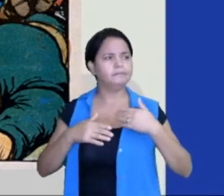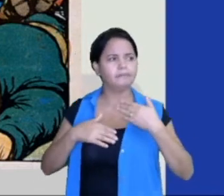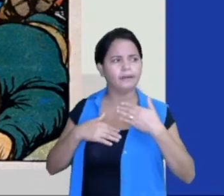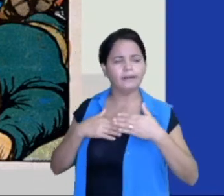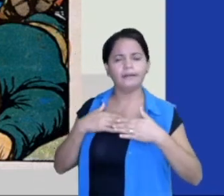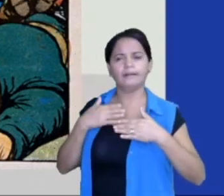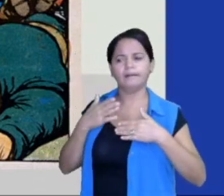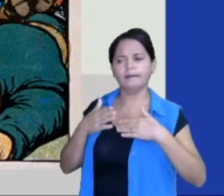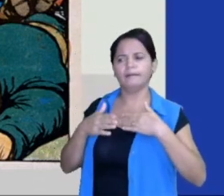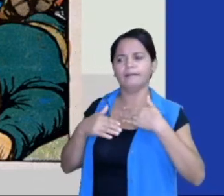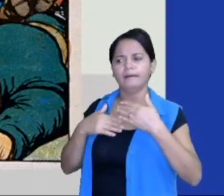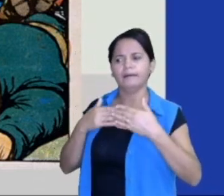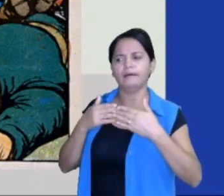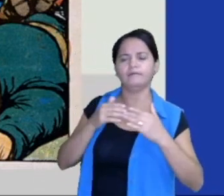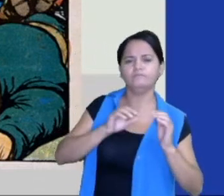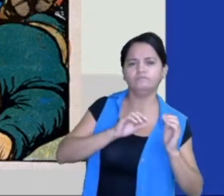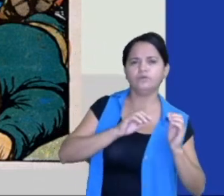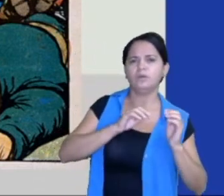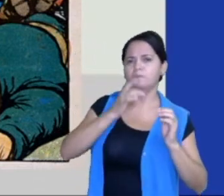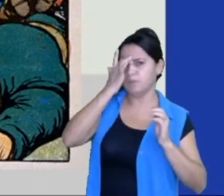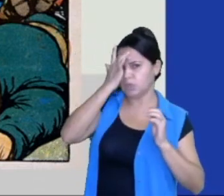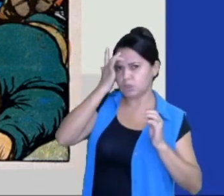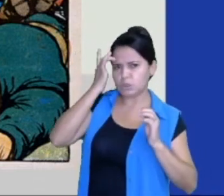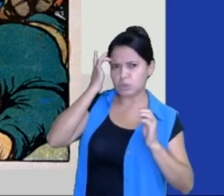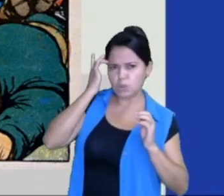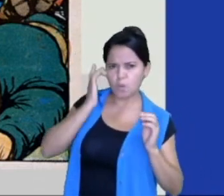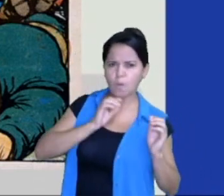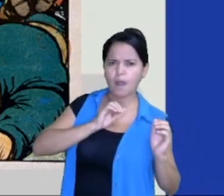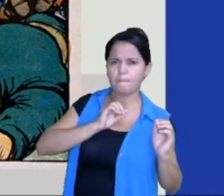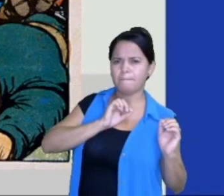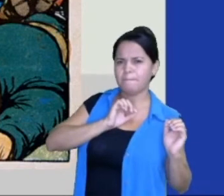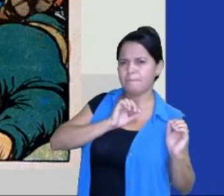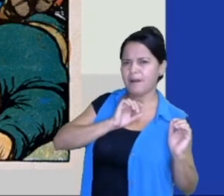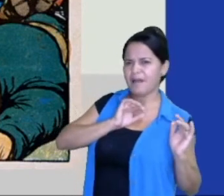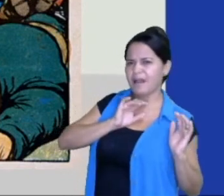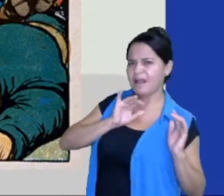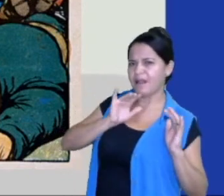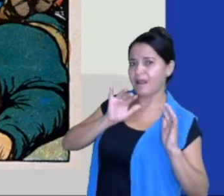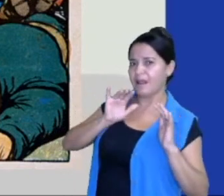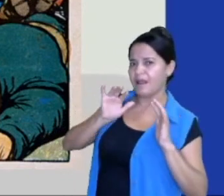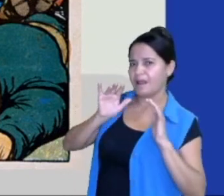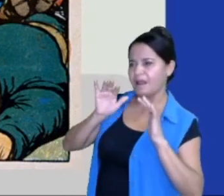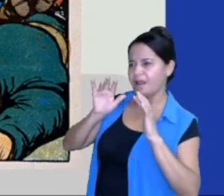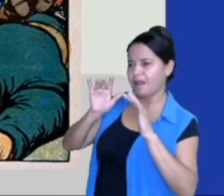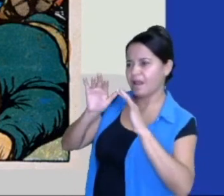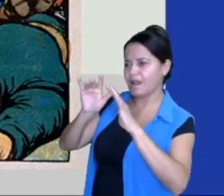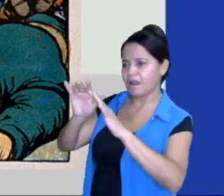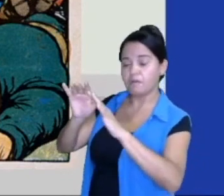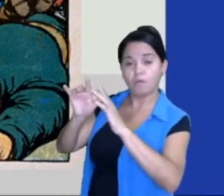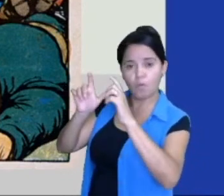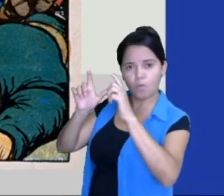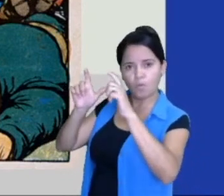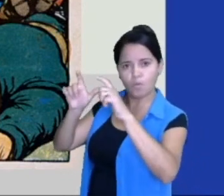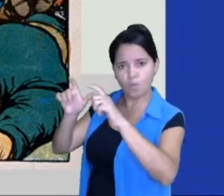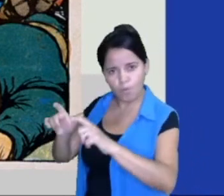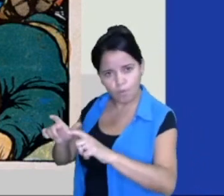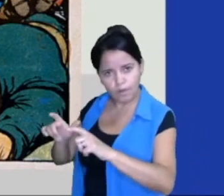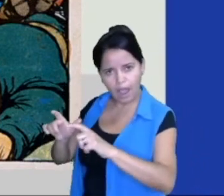no Palácio de São Petersburgo e teria ido